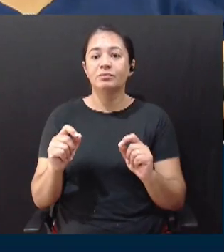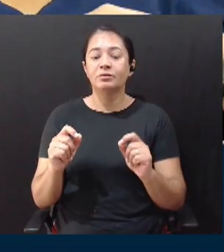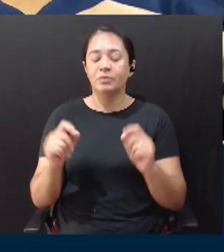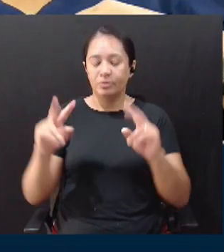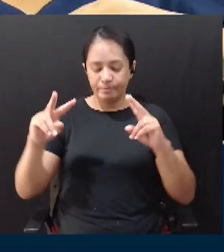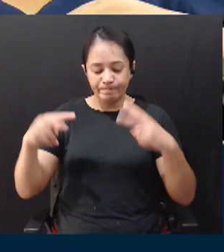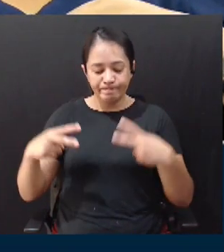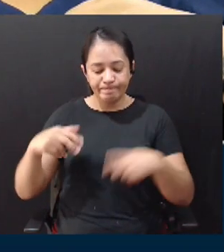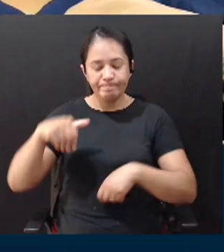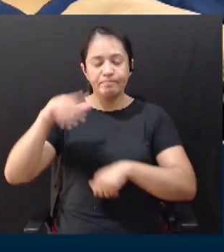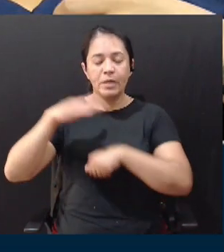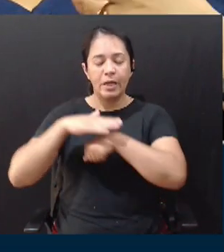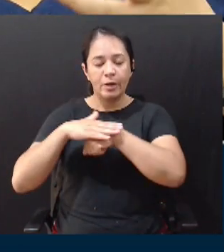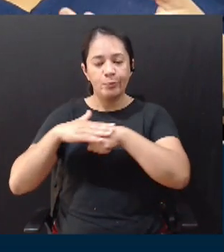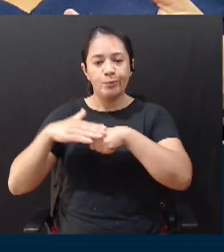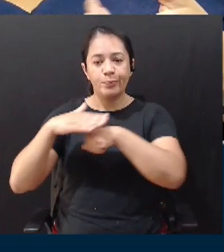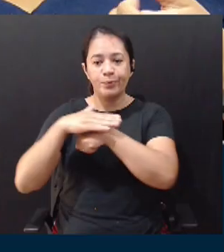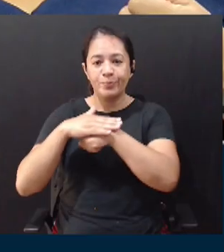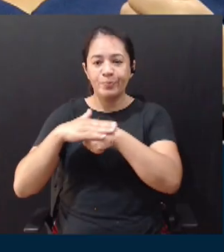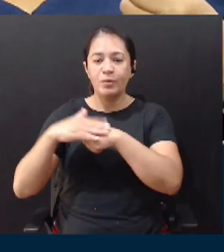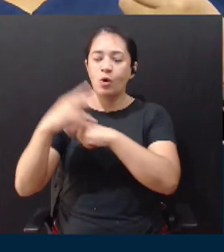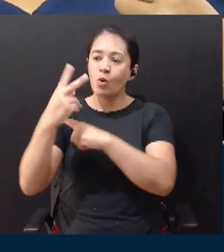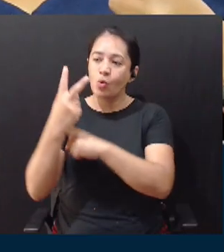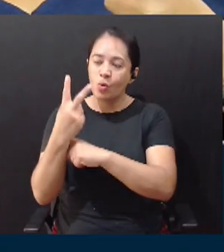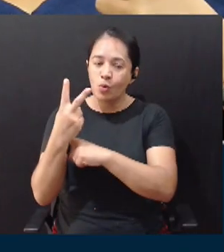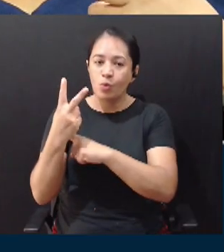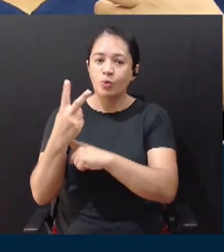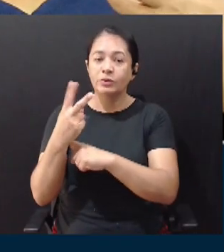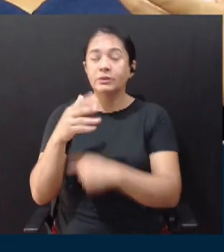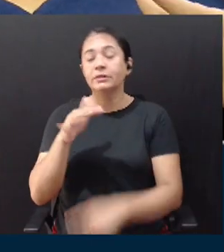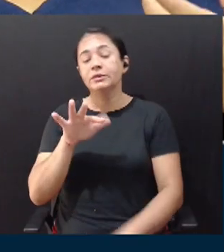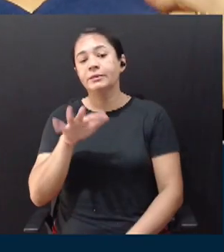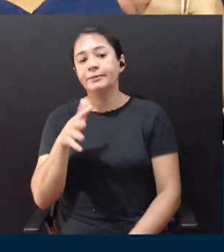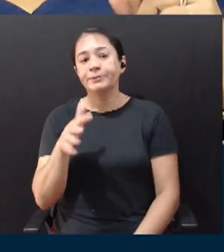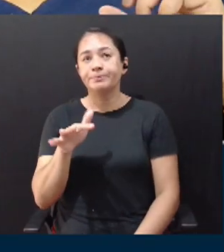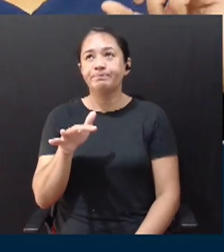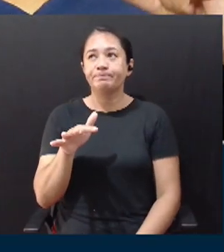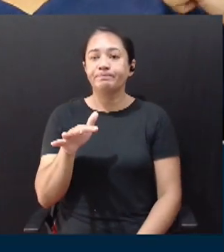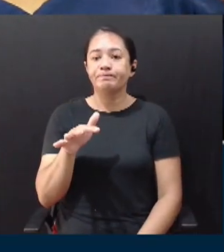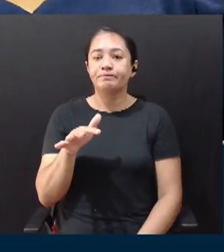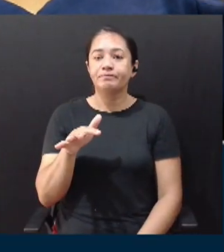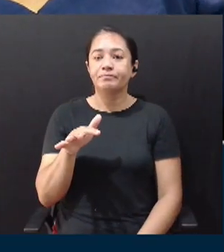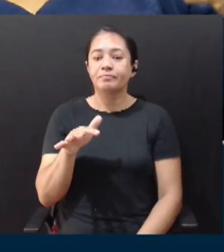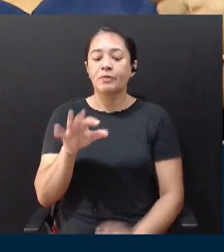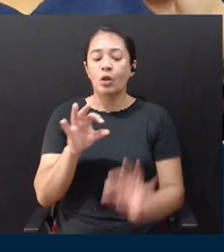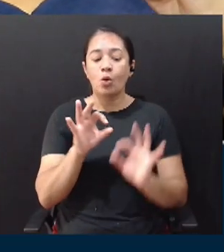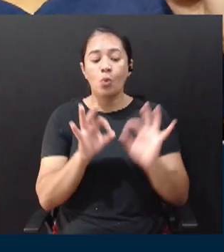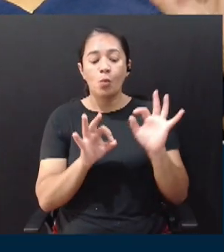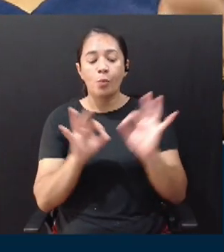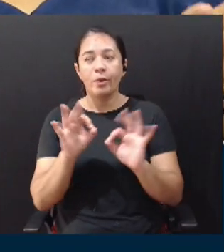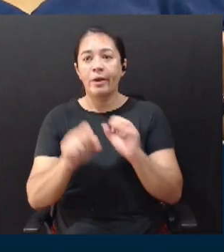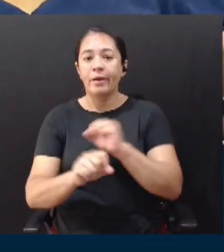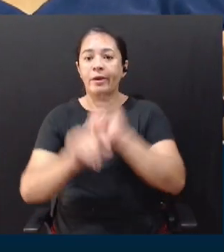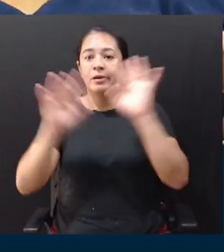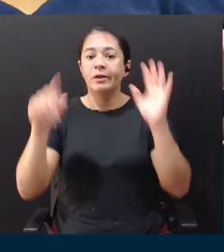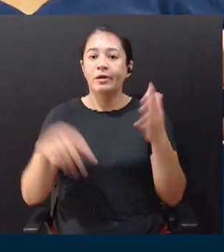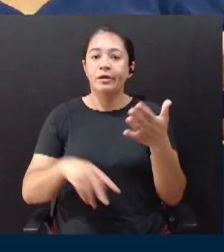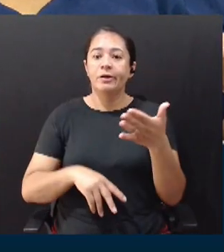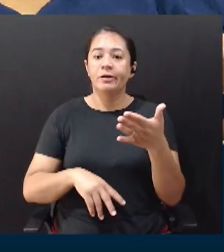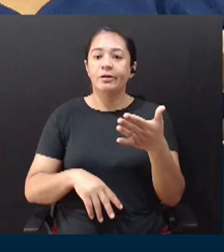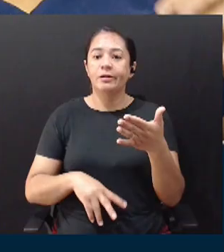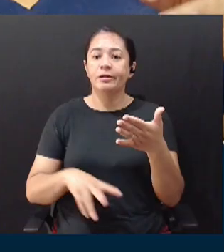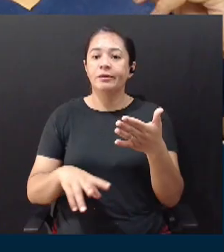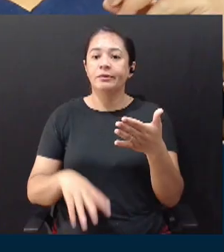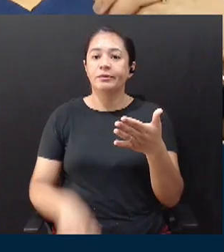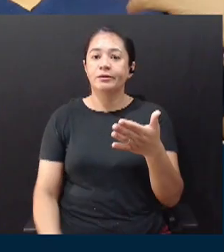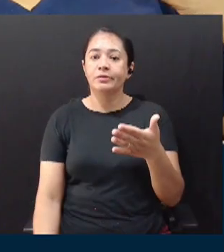carinho, se olhar com mais cuidado e de Uhum. repente, Marina, um planejamento. Claro, a gente não vai ficar olhando para segunda-feira, senão a gente vai